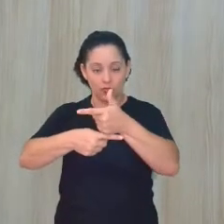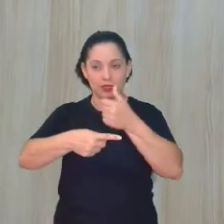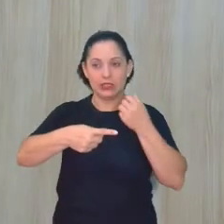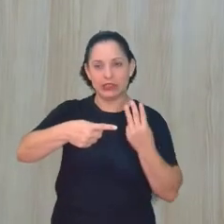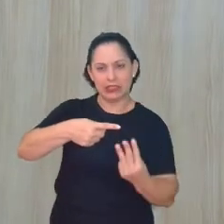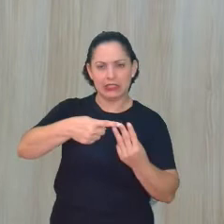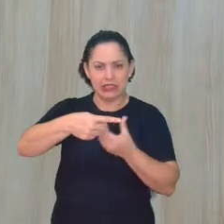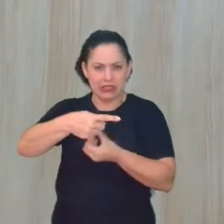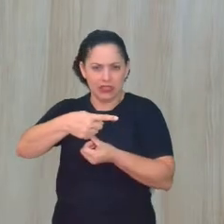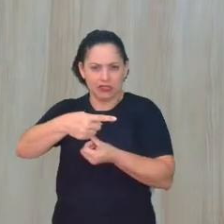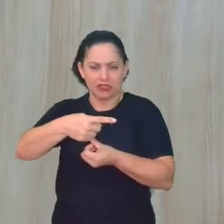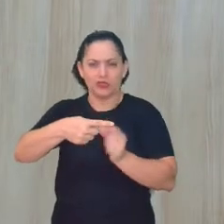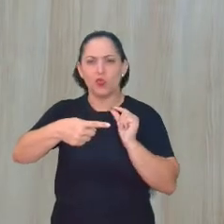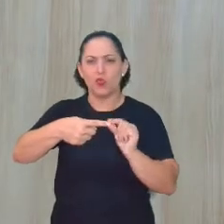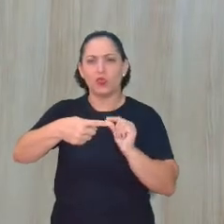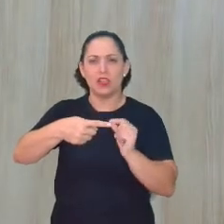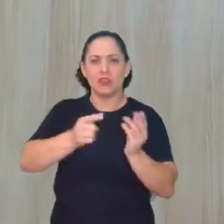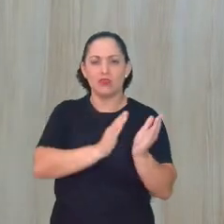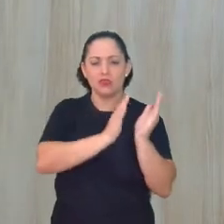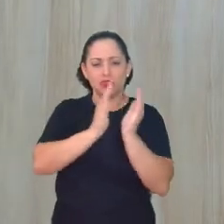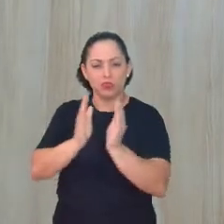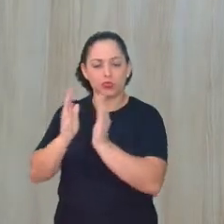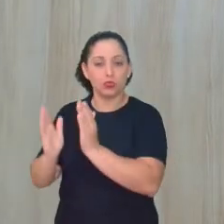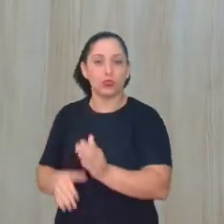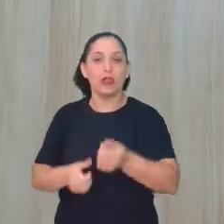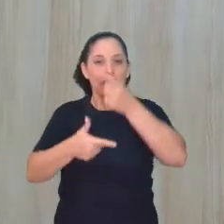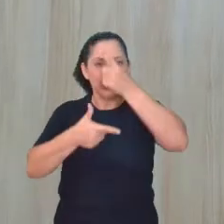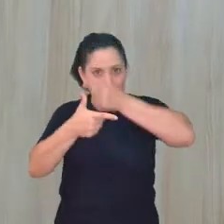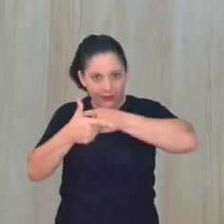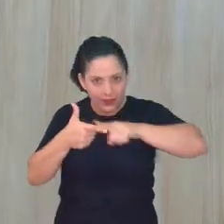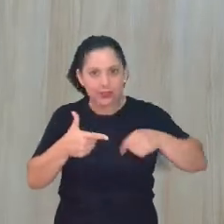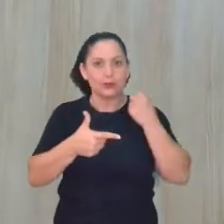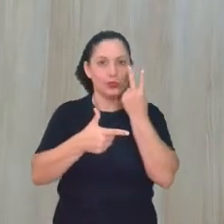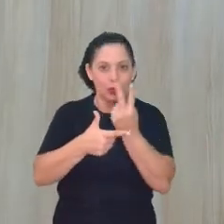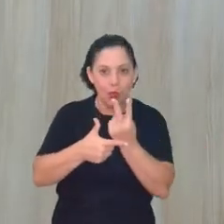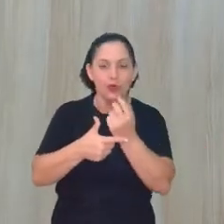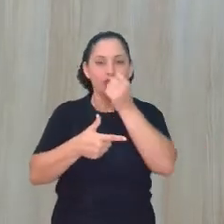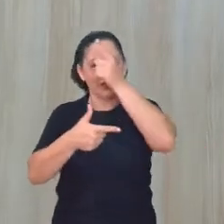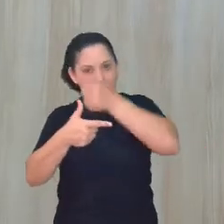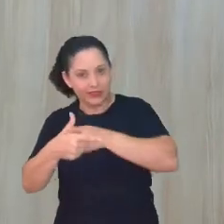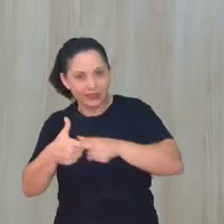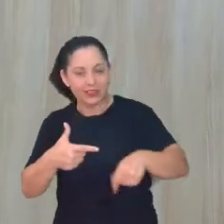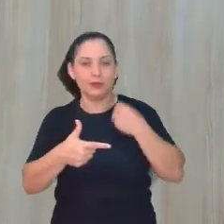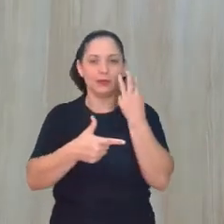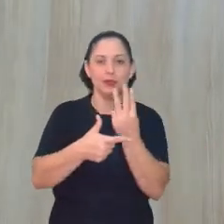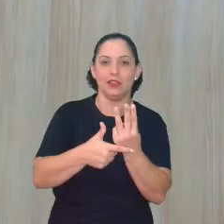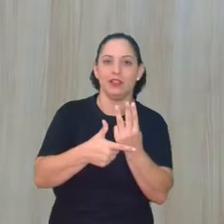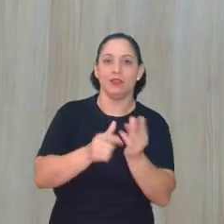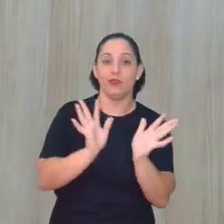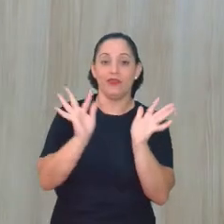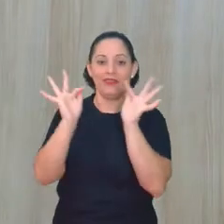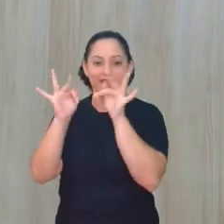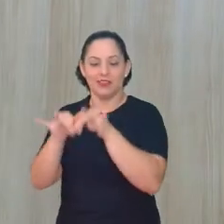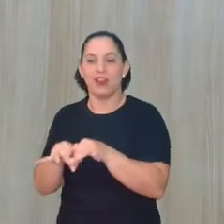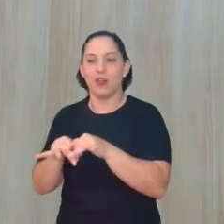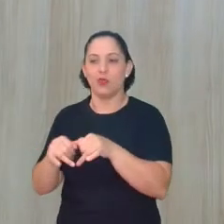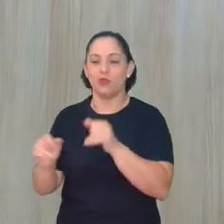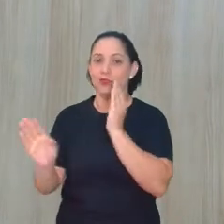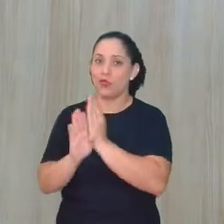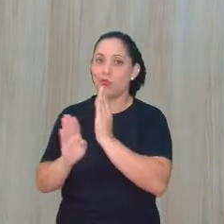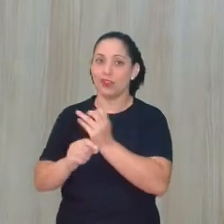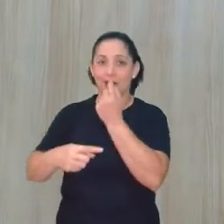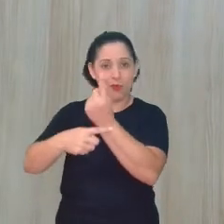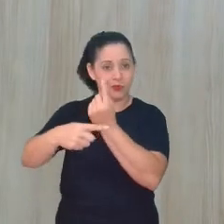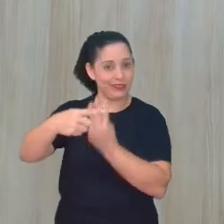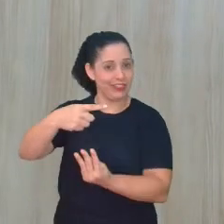tu, opa, dá por 2 de novo. Divide por 2. Aí depois, opa, dá por 3. No final, você vai chegar em 1 está para